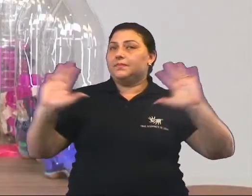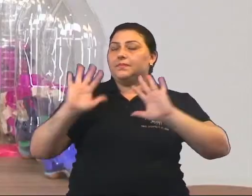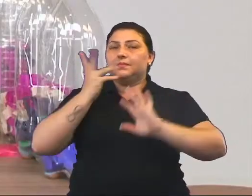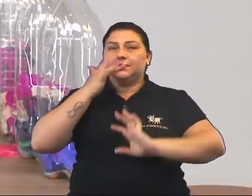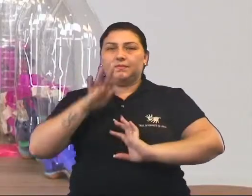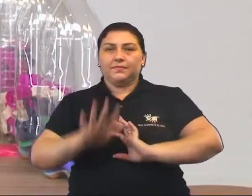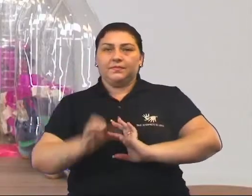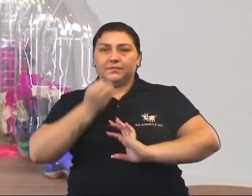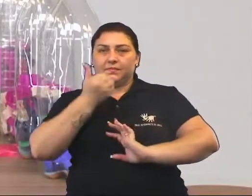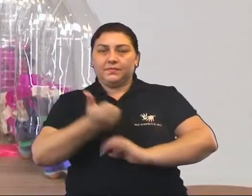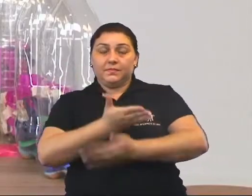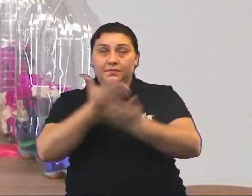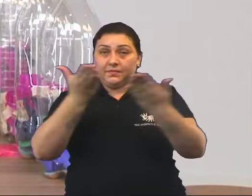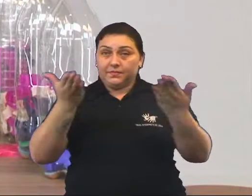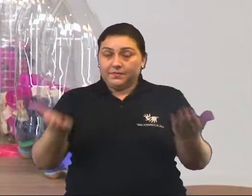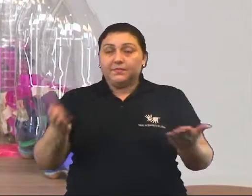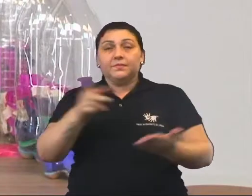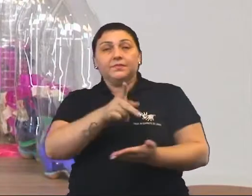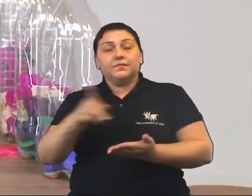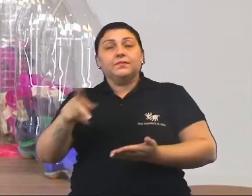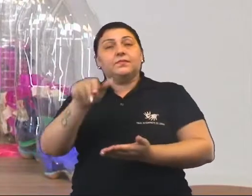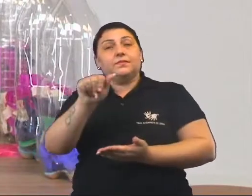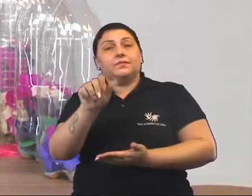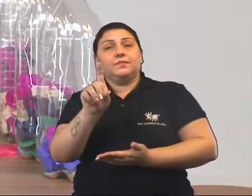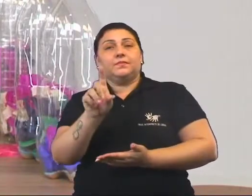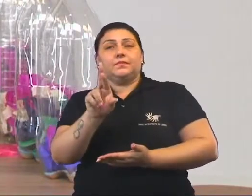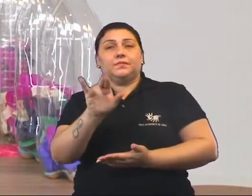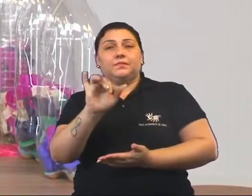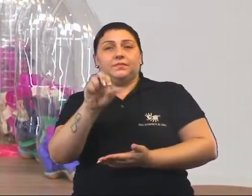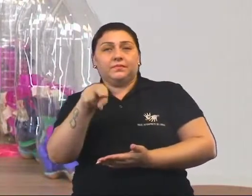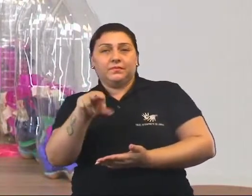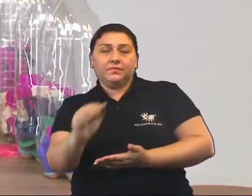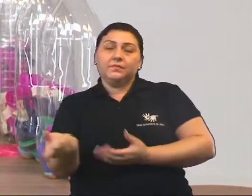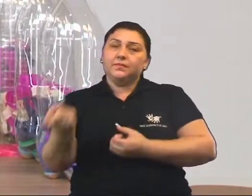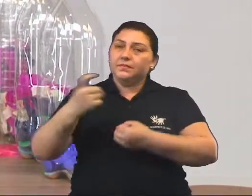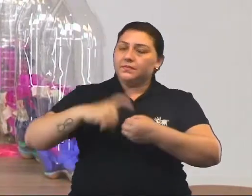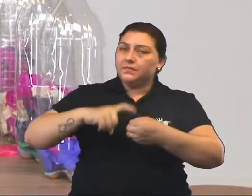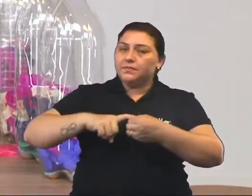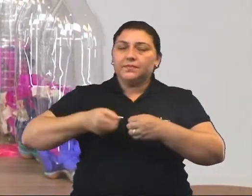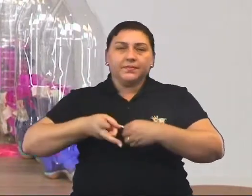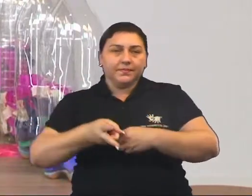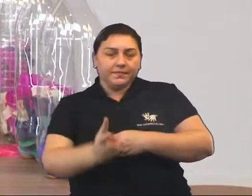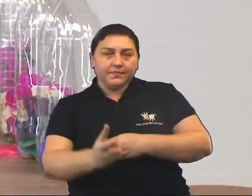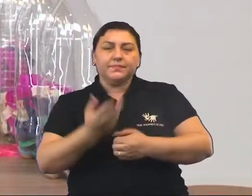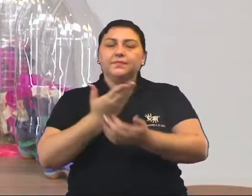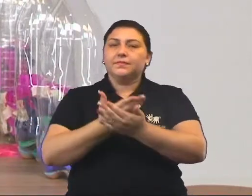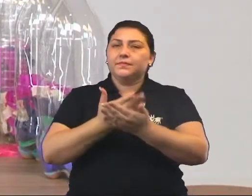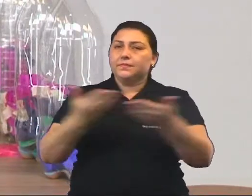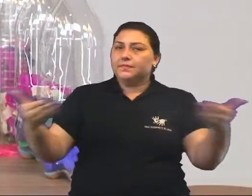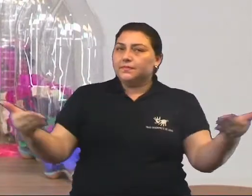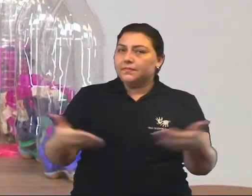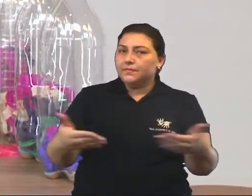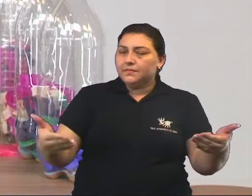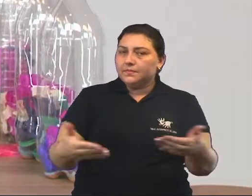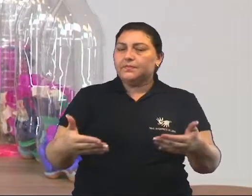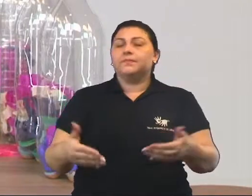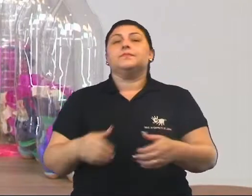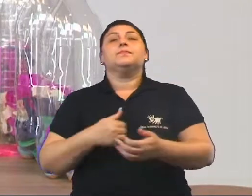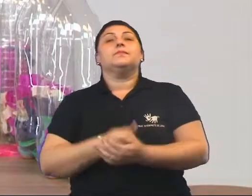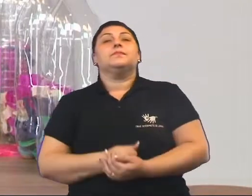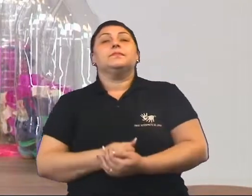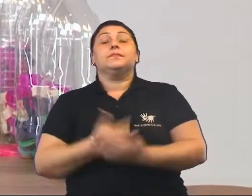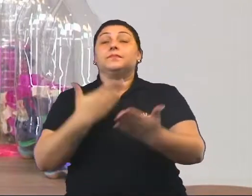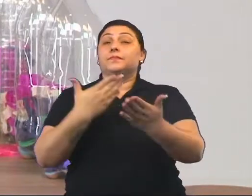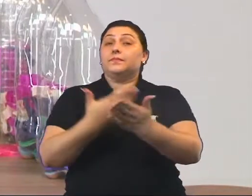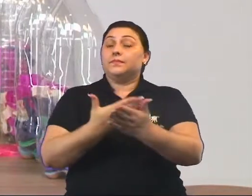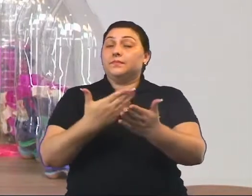Olá, crianças, tudo bem com vocês? Sou a professora Adriana. Estou de volta para dar continuidade à nossa aula de hoje. E